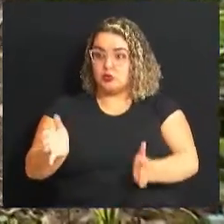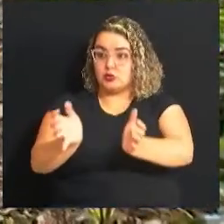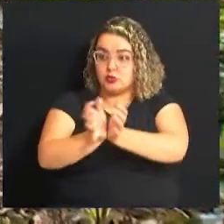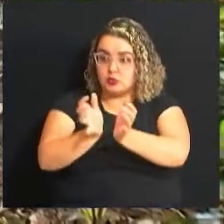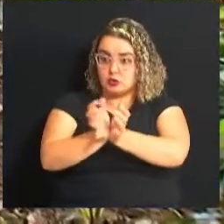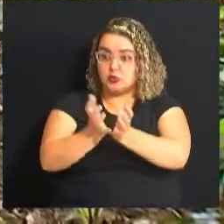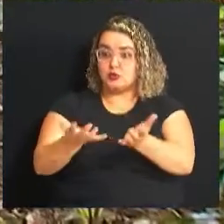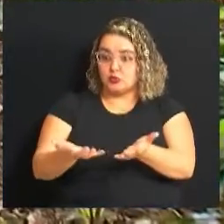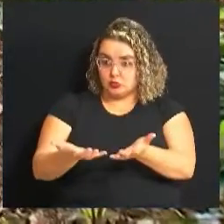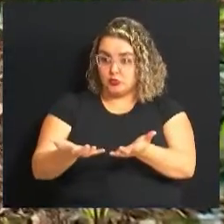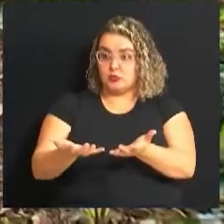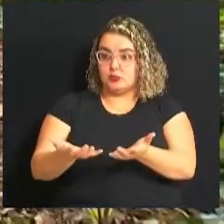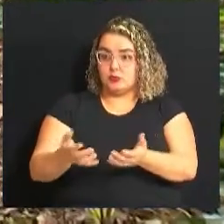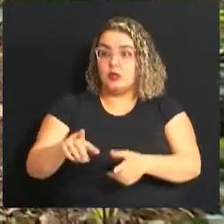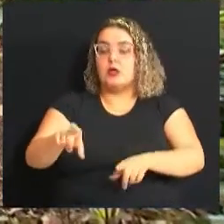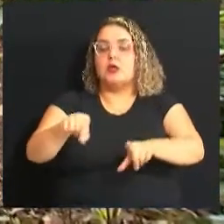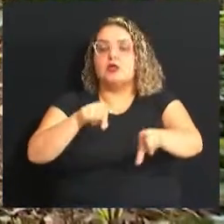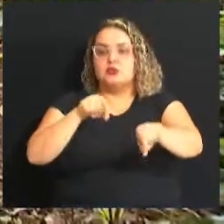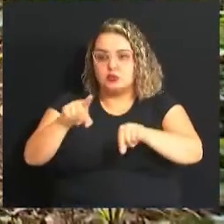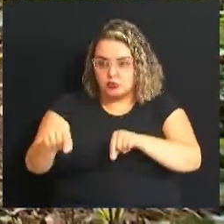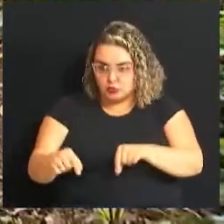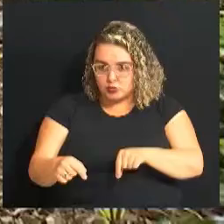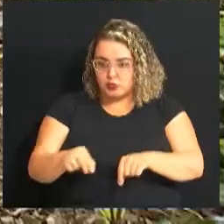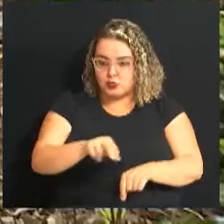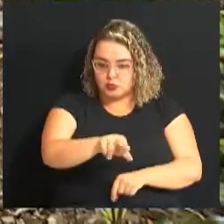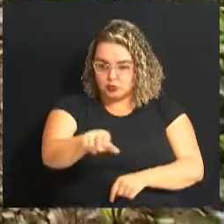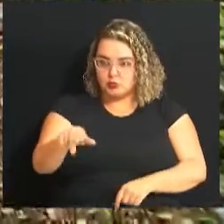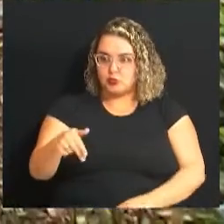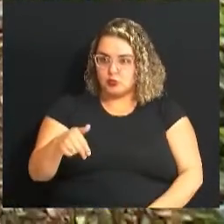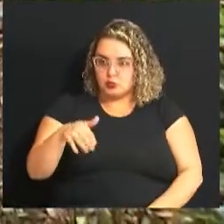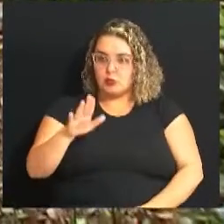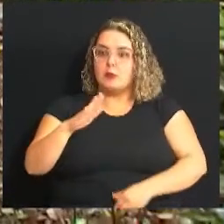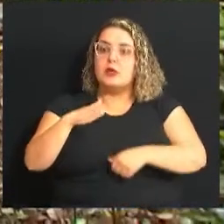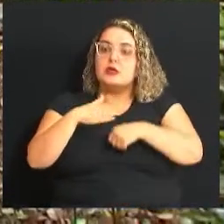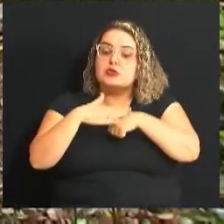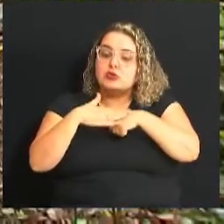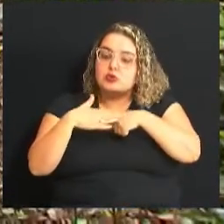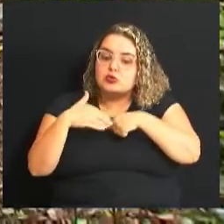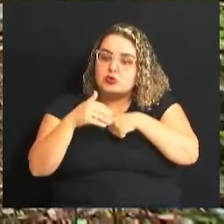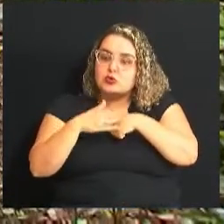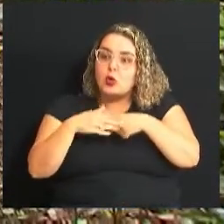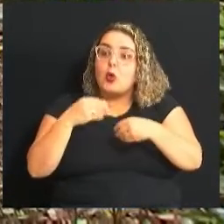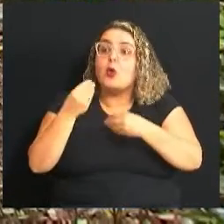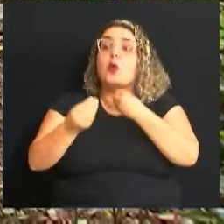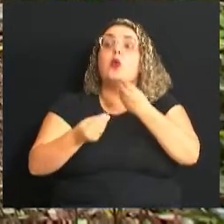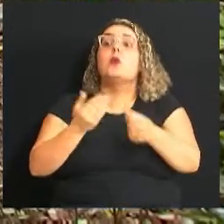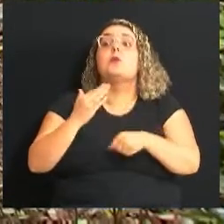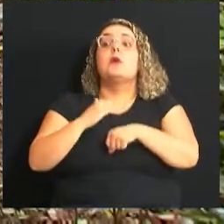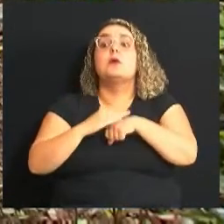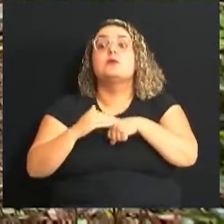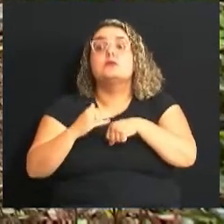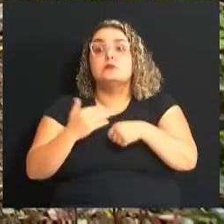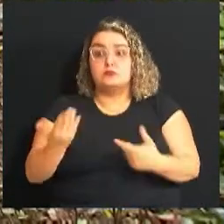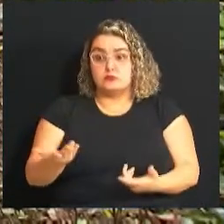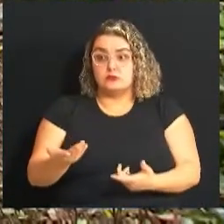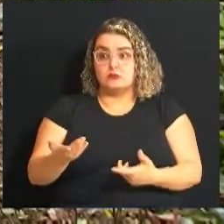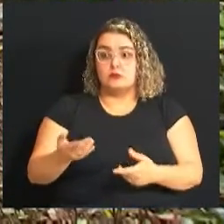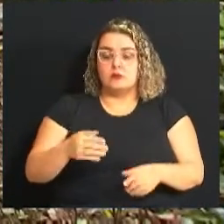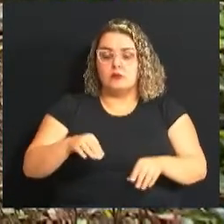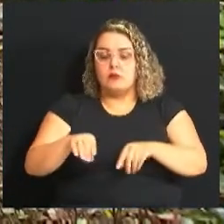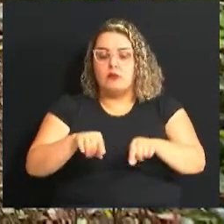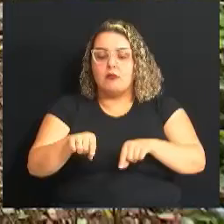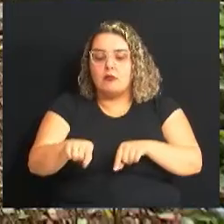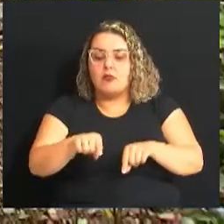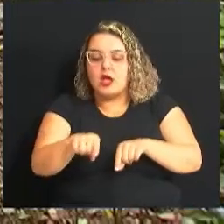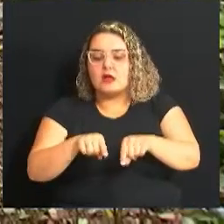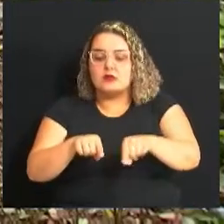a gente sempre seleciona entre os irmãos aquele que é mais dócil. E como é que a gente sabe quem é dócil? Manipulando, mexendo. Então ele